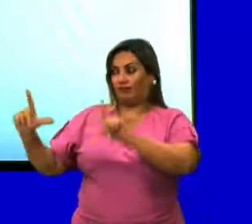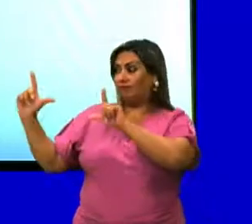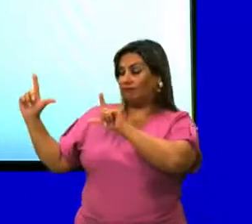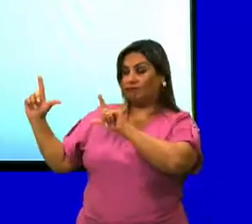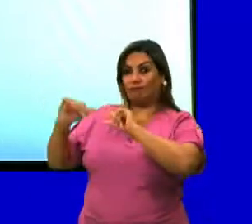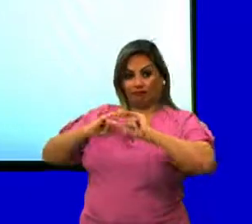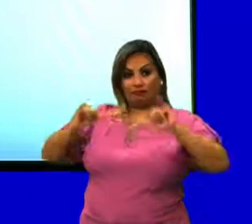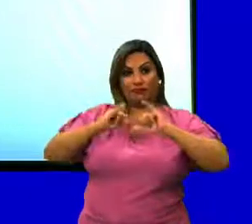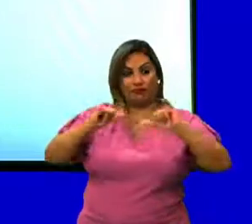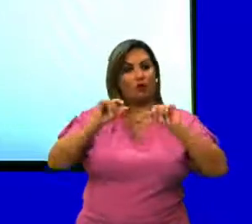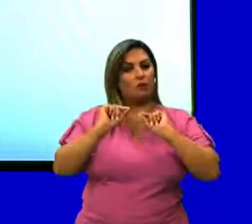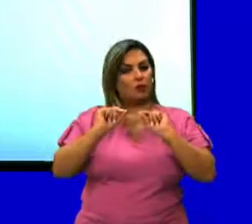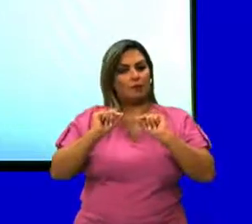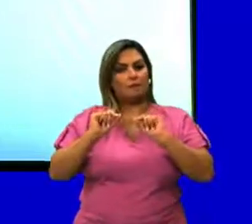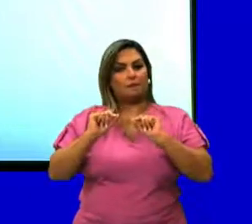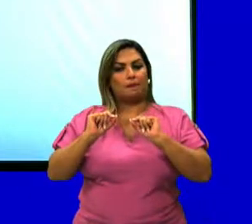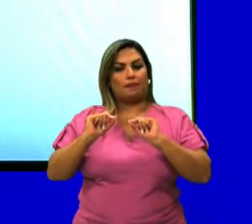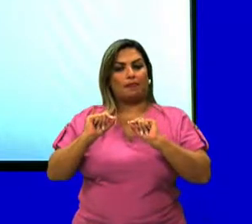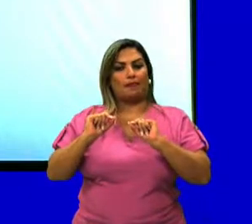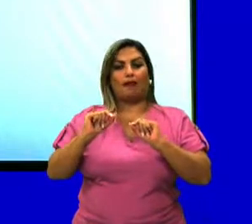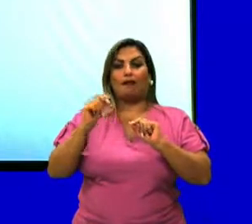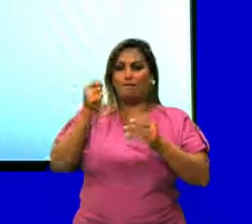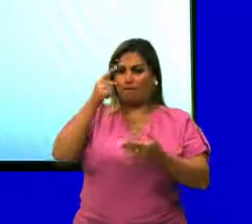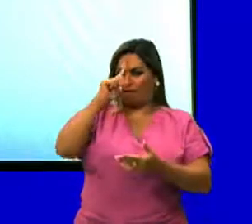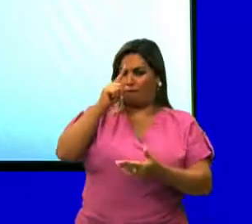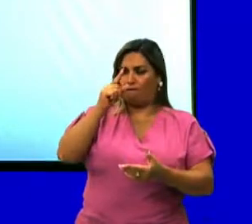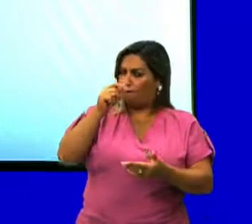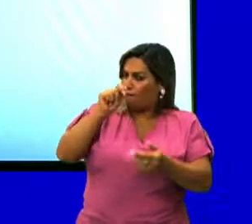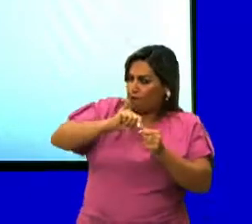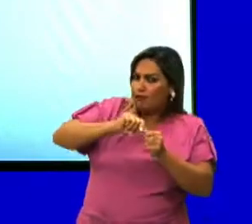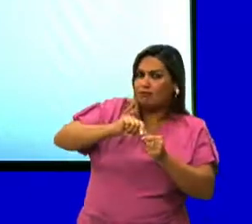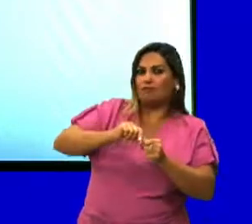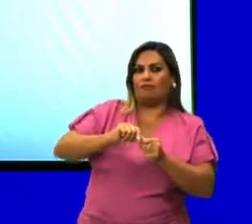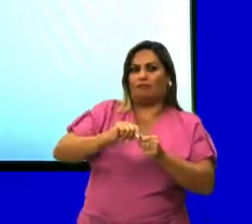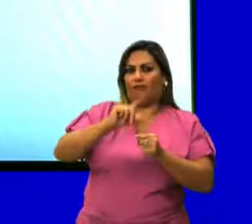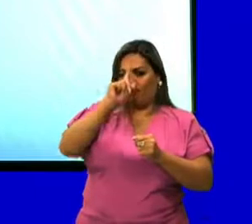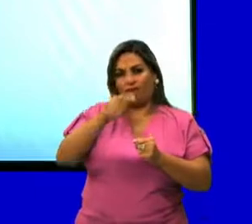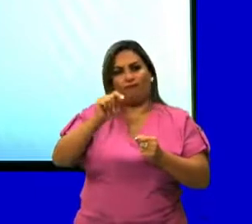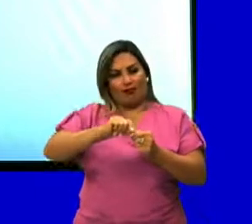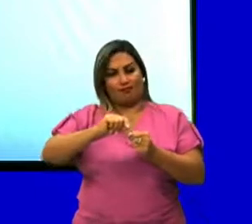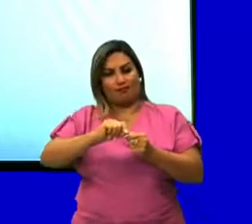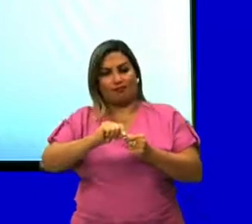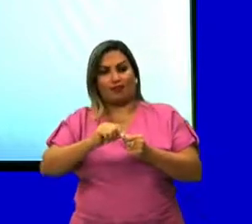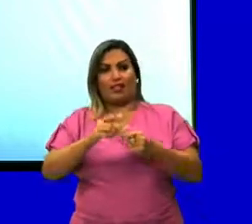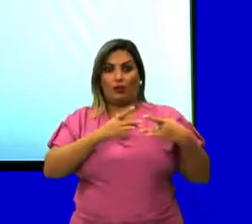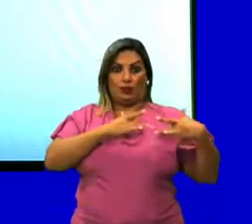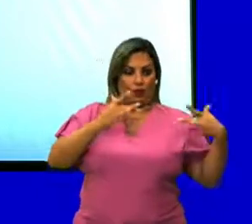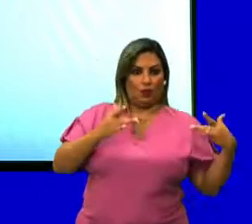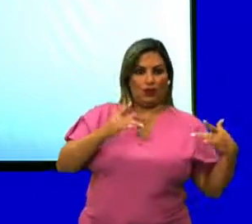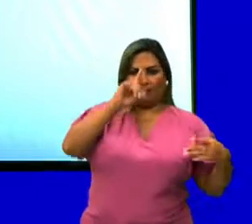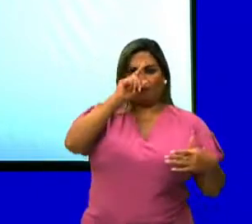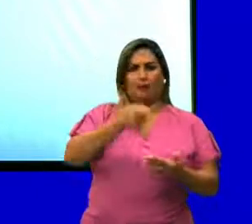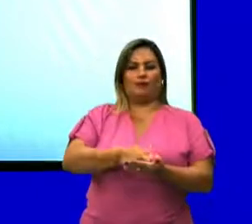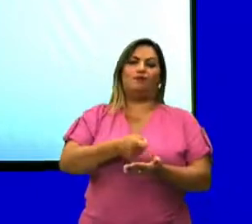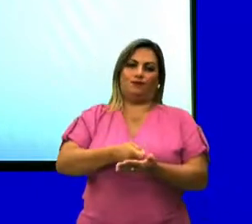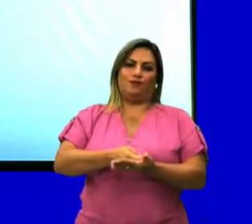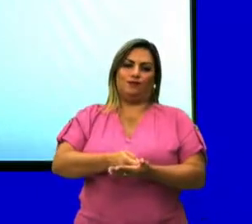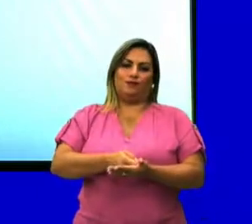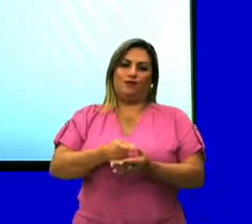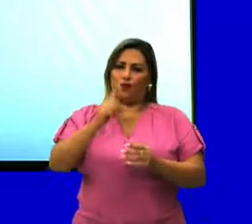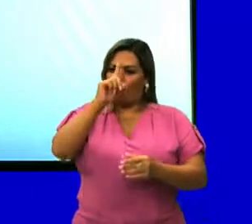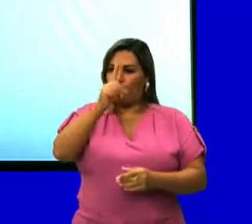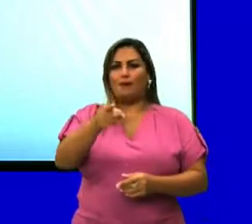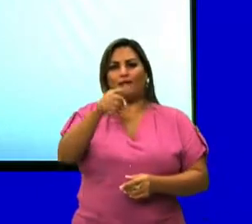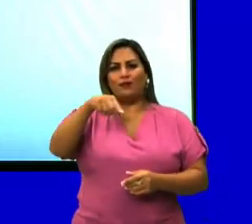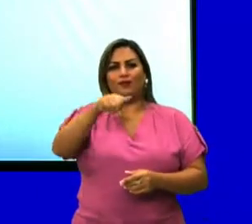o que eu vou chamar a atenção aqui é o verbo, olha, faça e doe. Esses verbos aqui no imperativo, eles dão